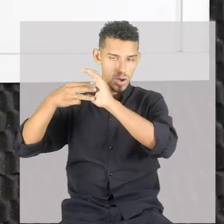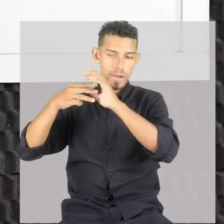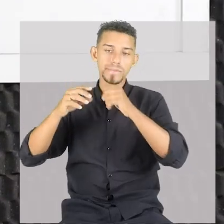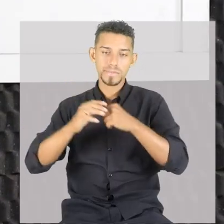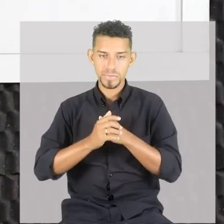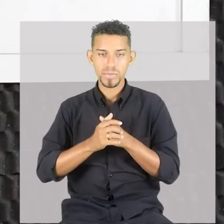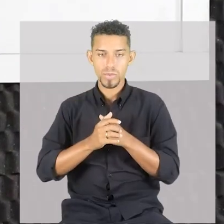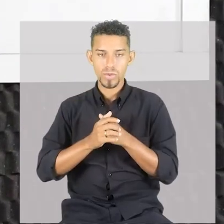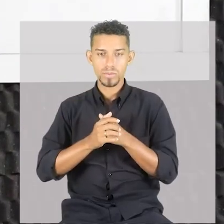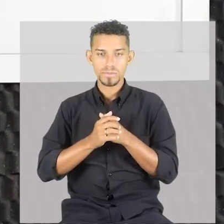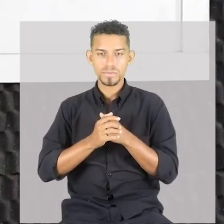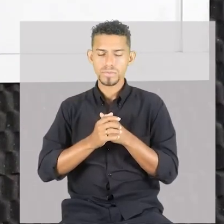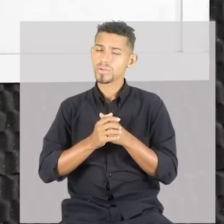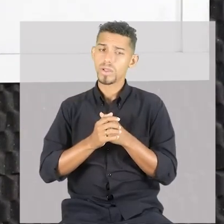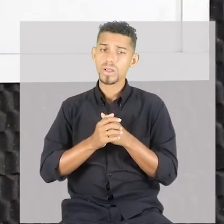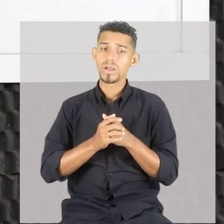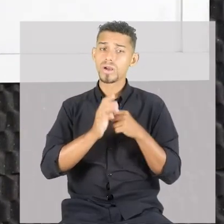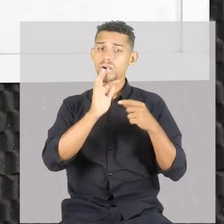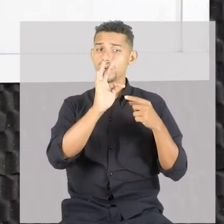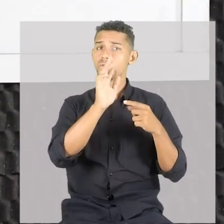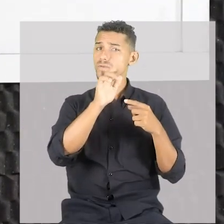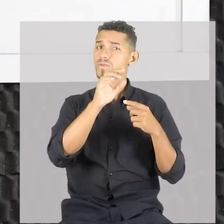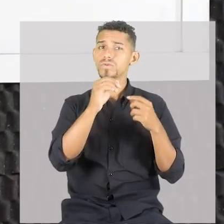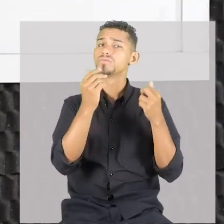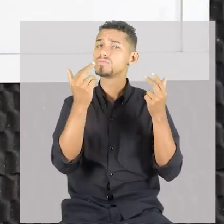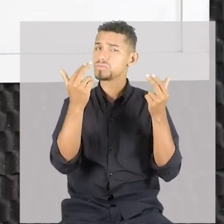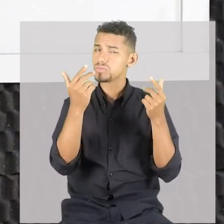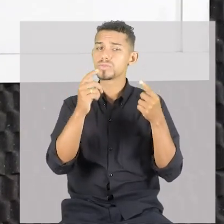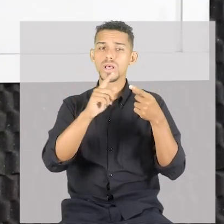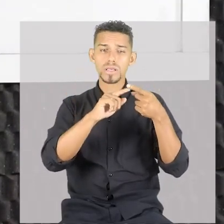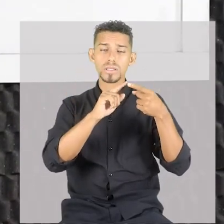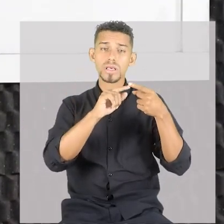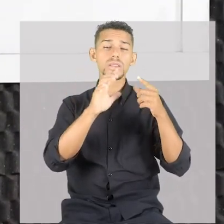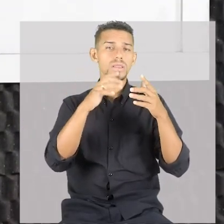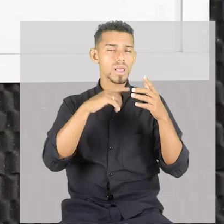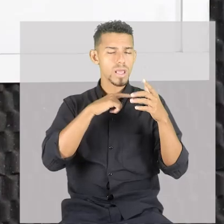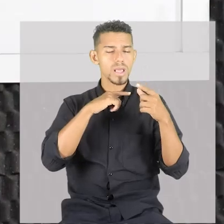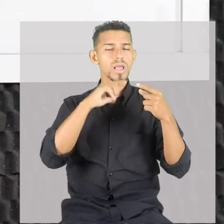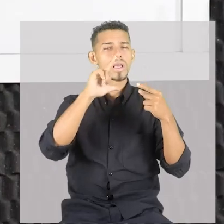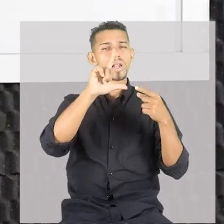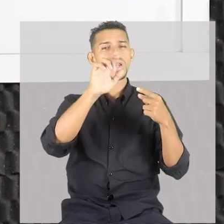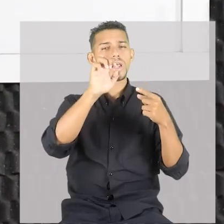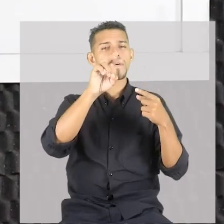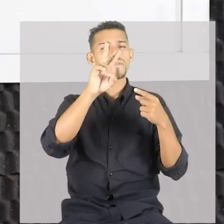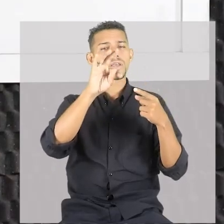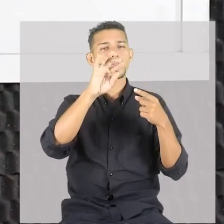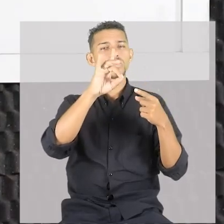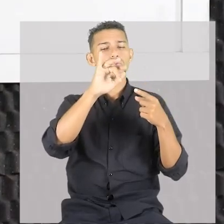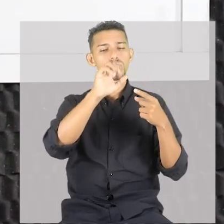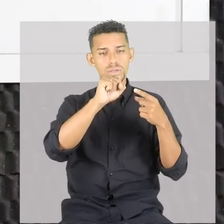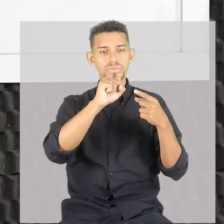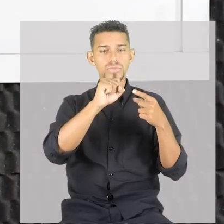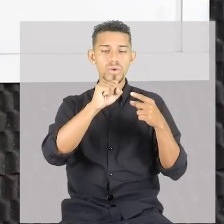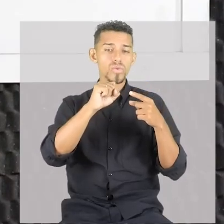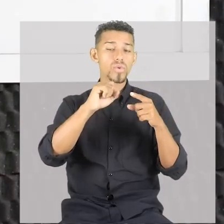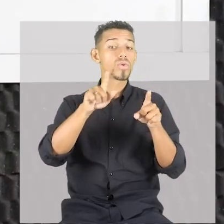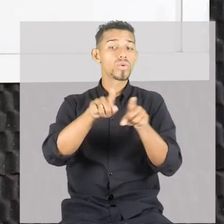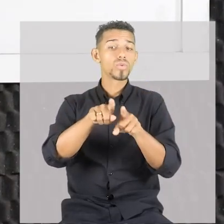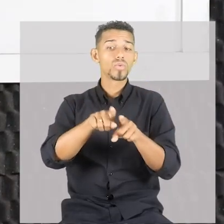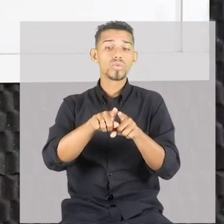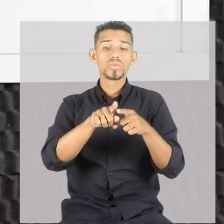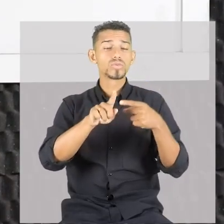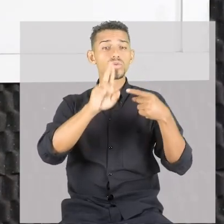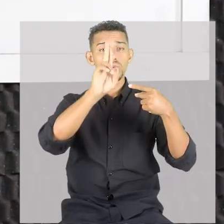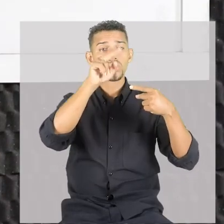pluricelulares, tá certo? Os fungos, a mesma coisa. Existem ali as leveduras, por exemplo, que são fungos